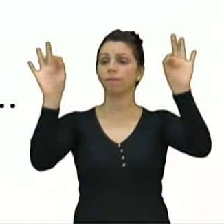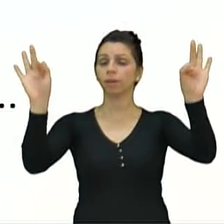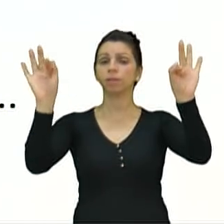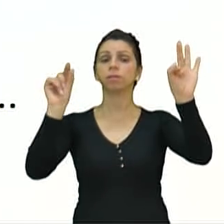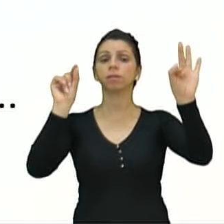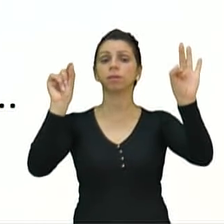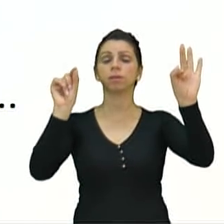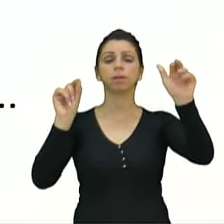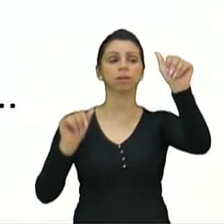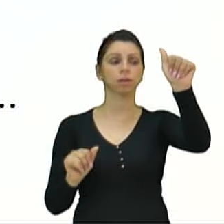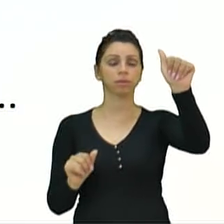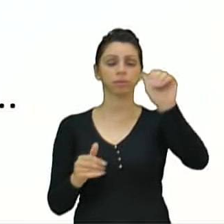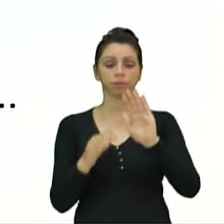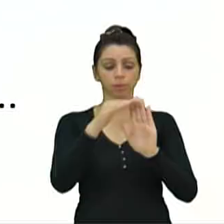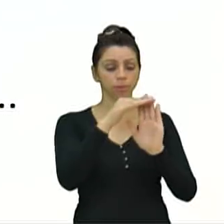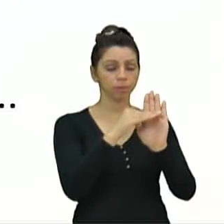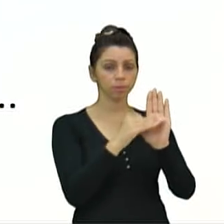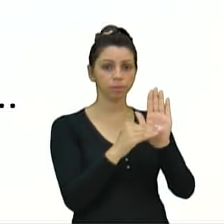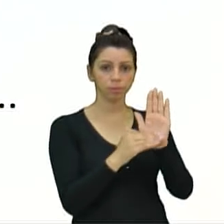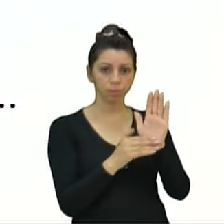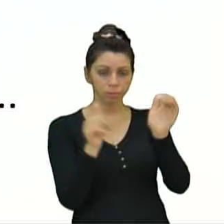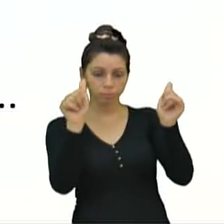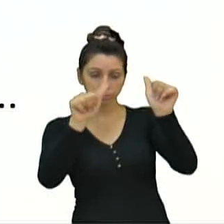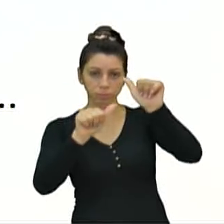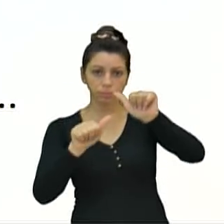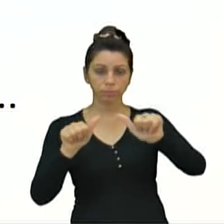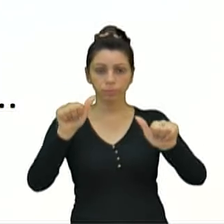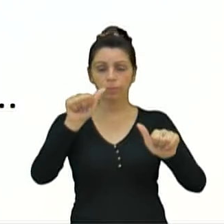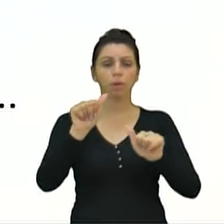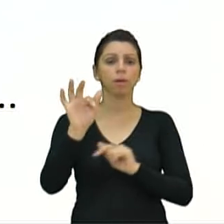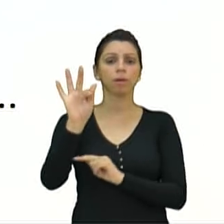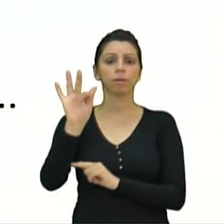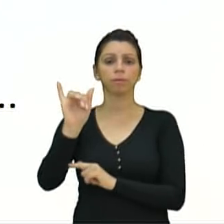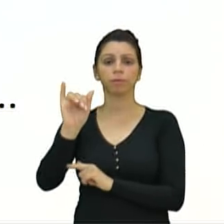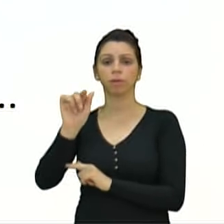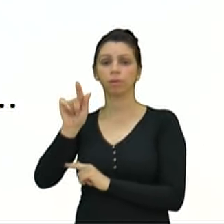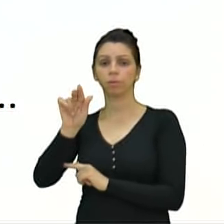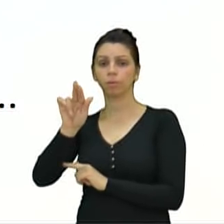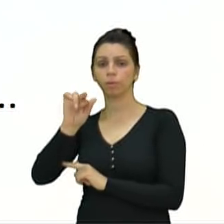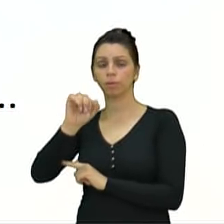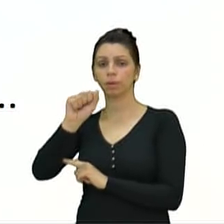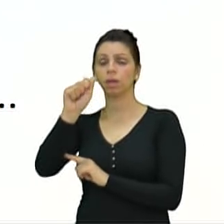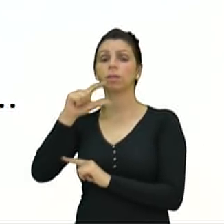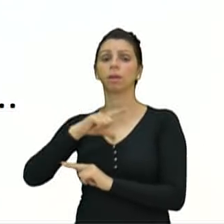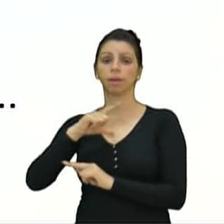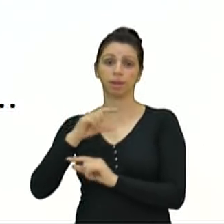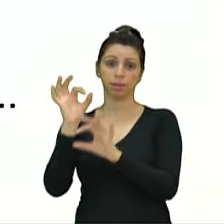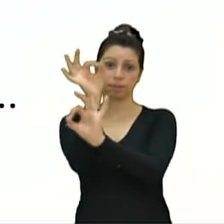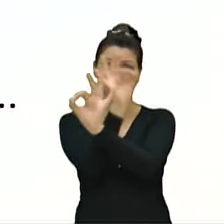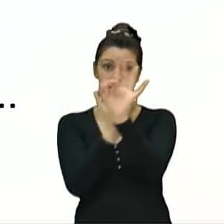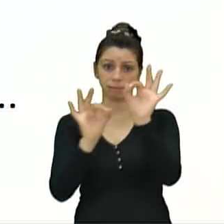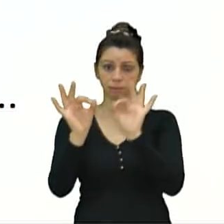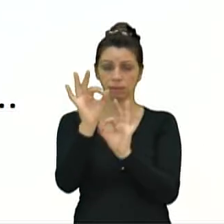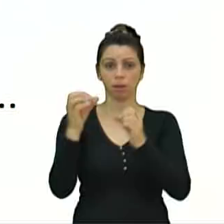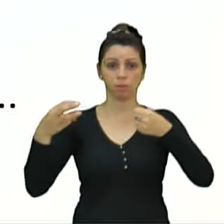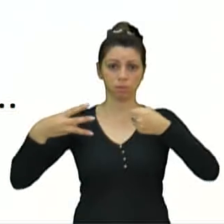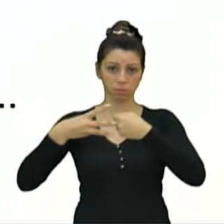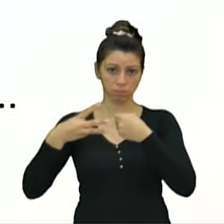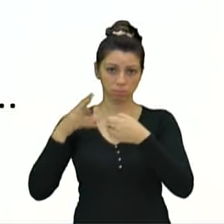Os elementos figurados, lembrando que elementos figurados são as células, tá? Do nosso